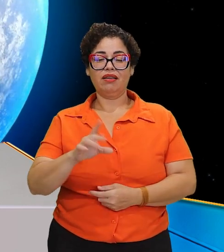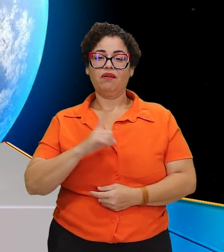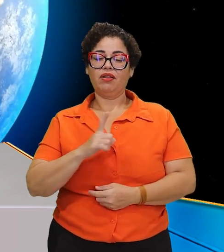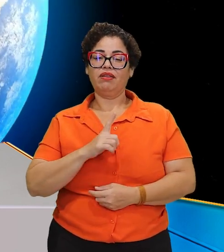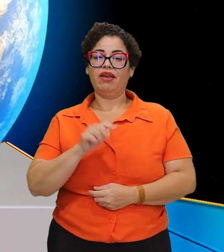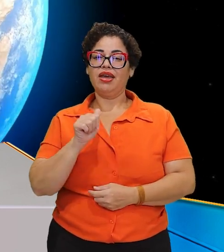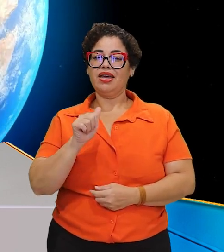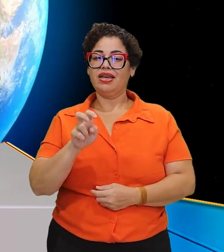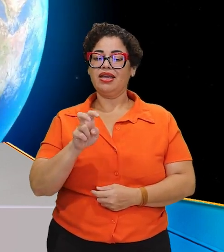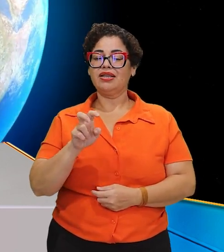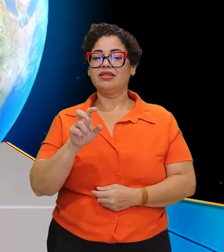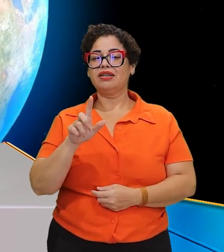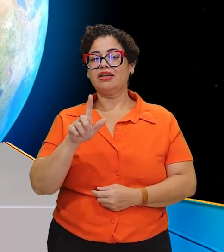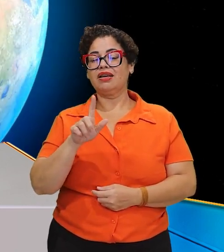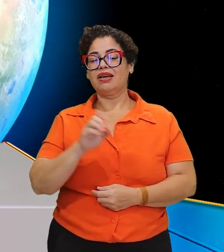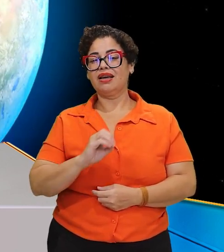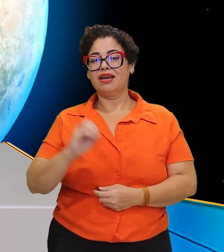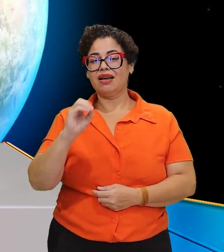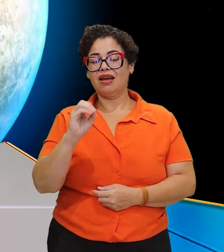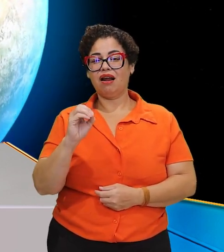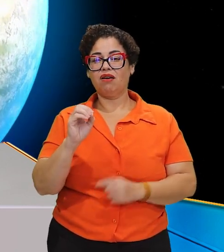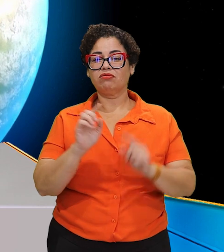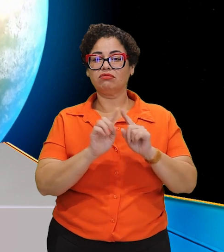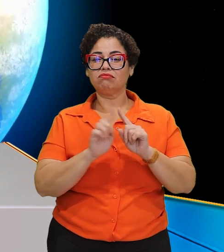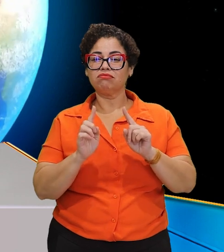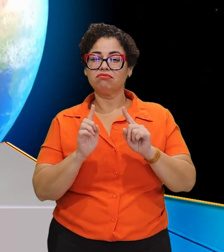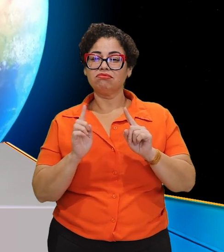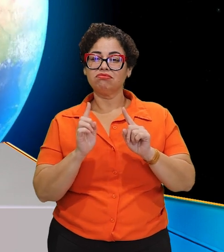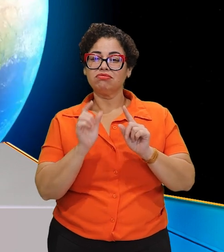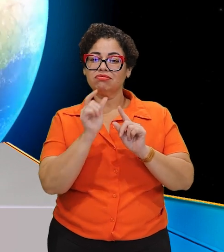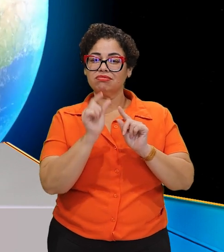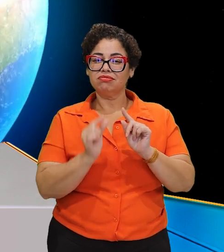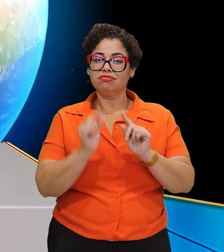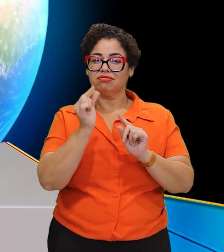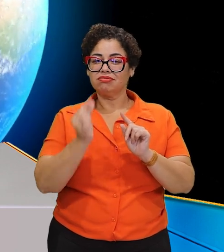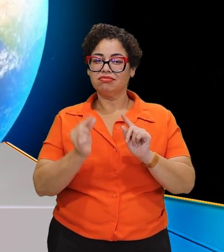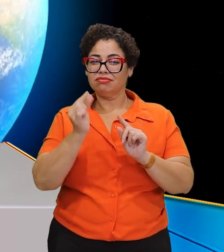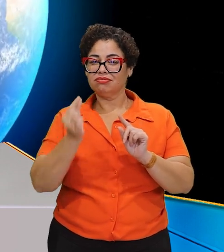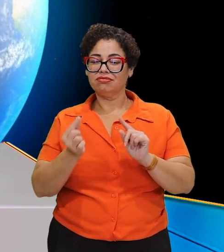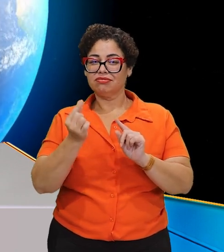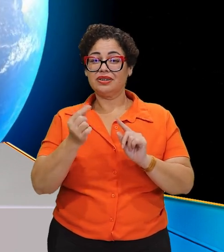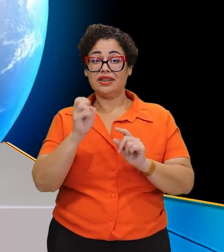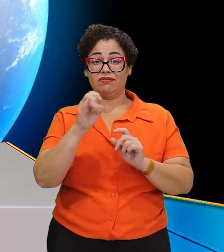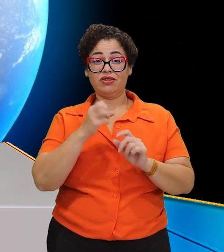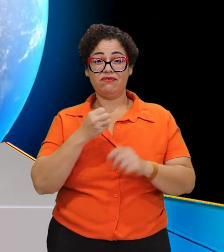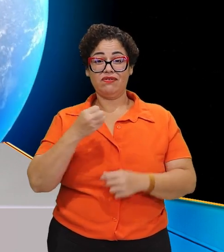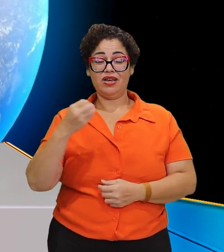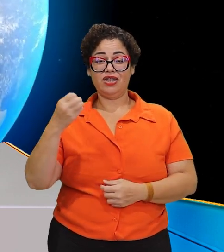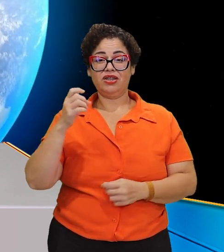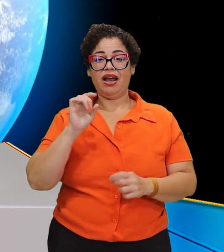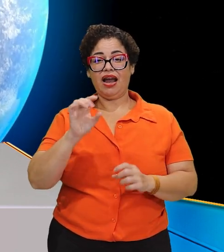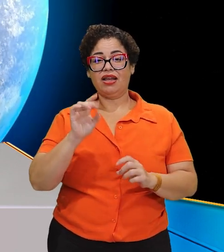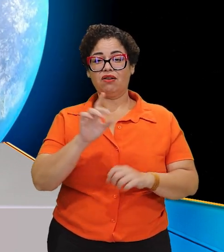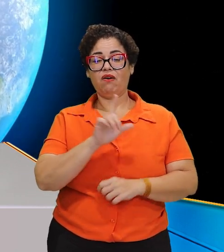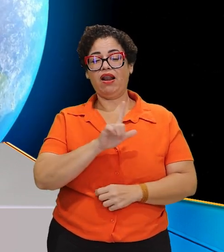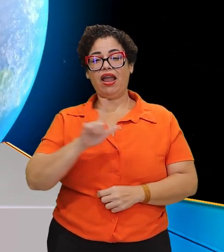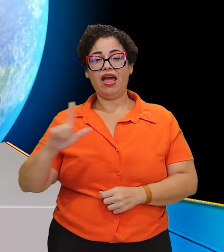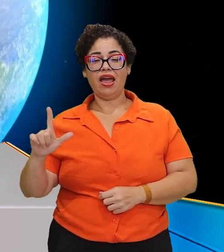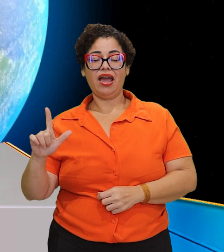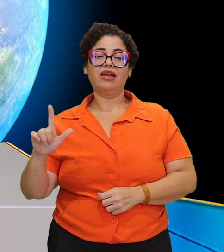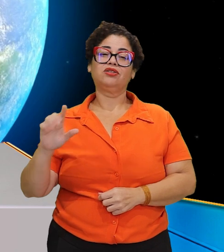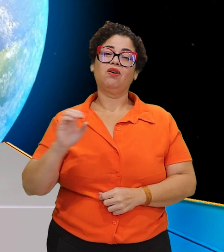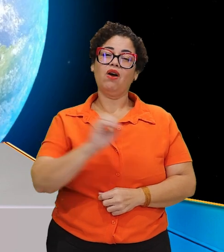uma distância de 15 graus de longitude do próximo. Isso significa que se você viajar 15 graus a leste